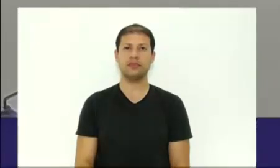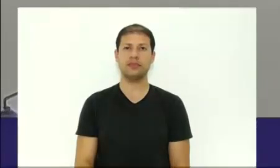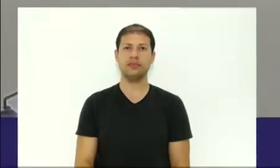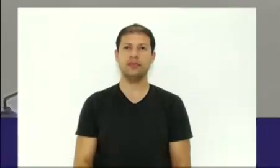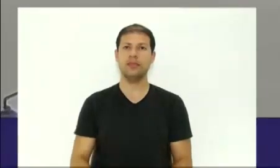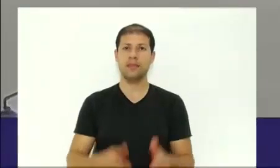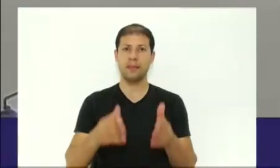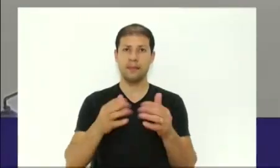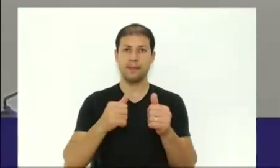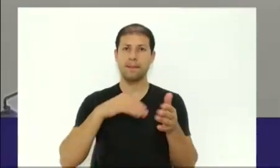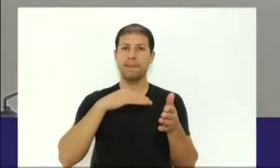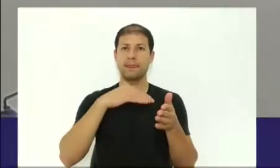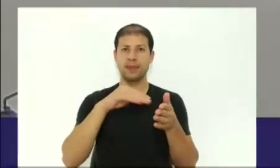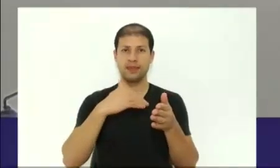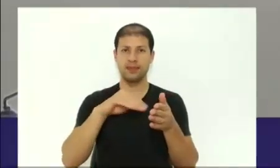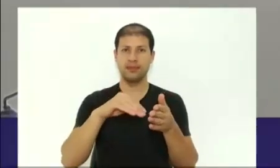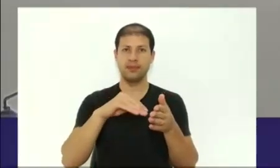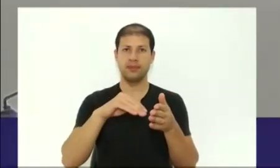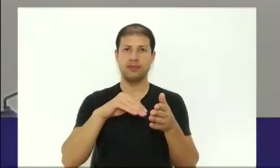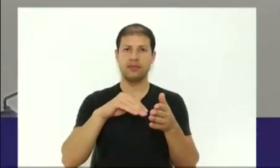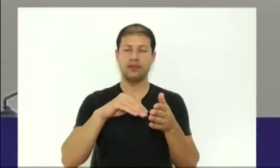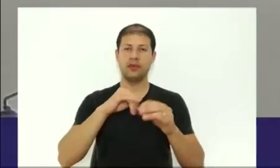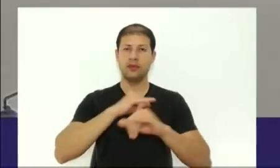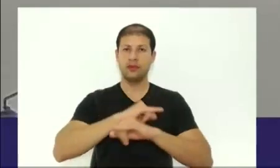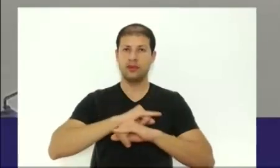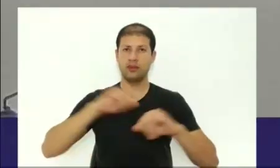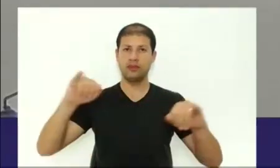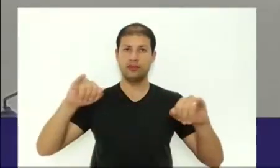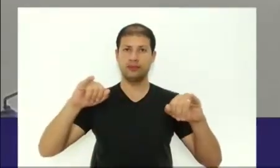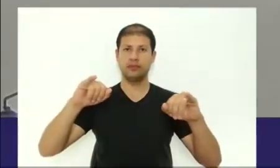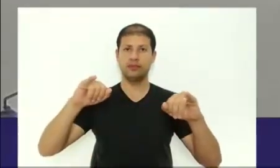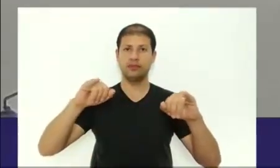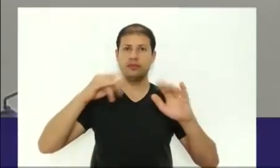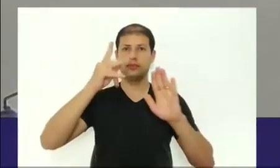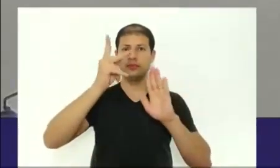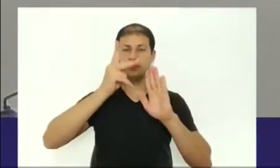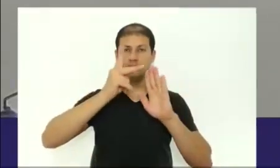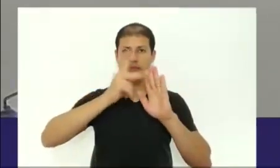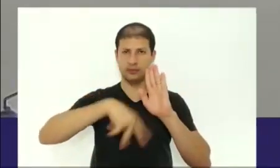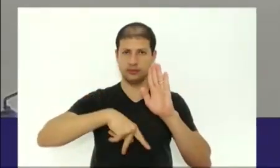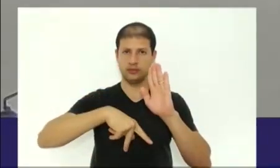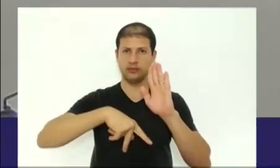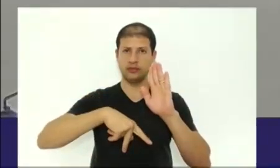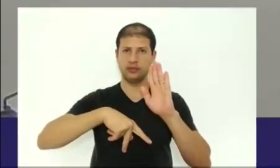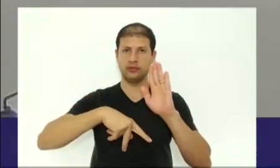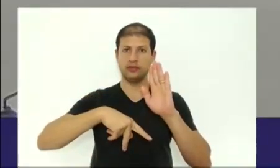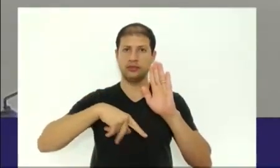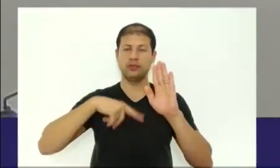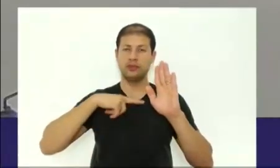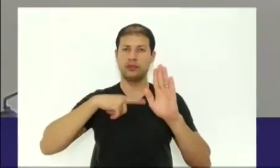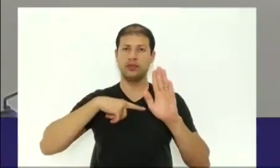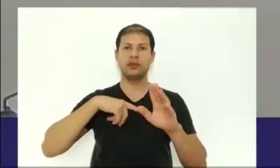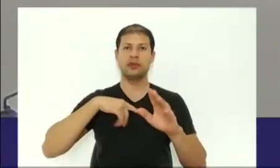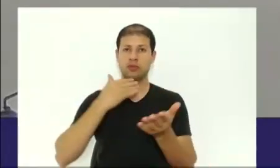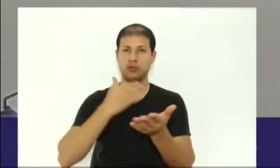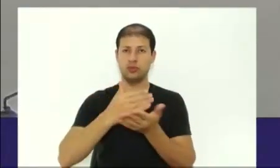Solicito à secretária que anuncie os projetos que deram